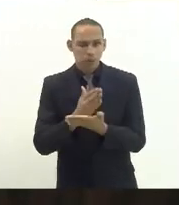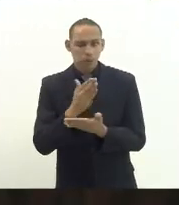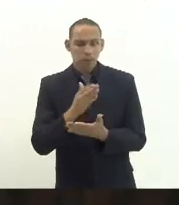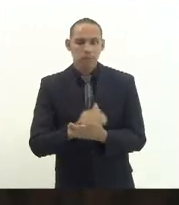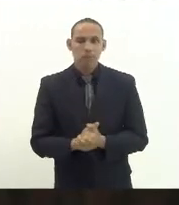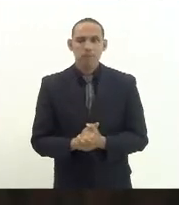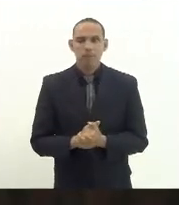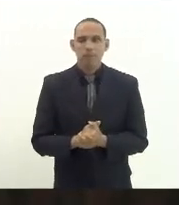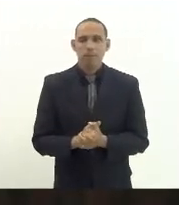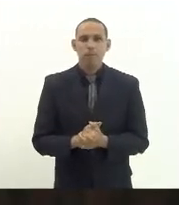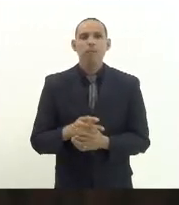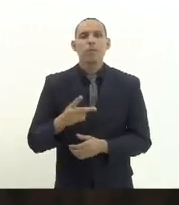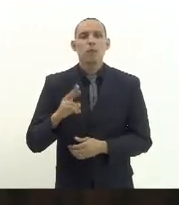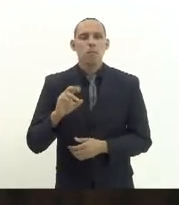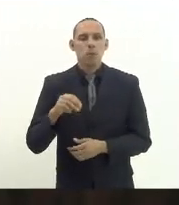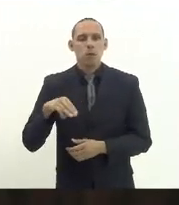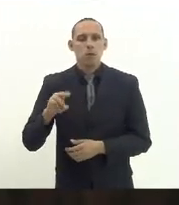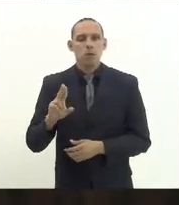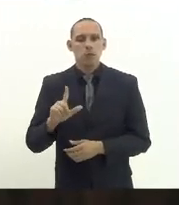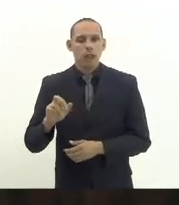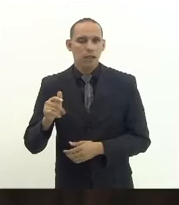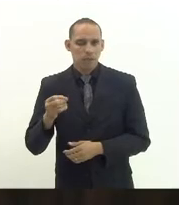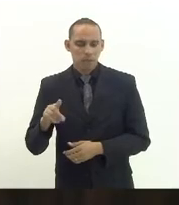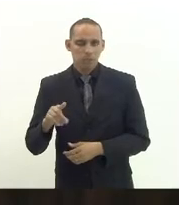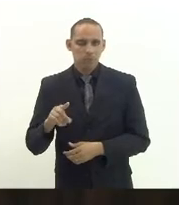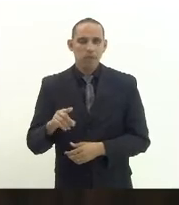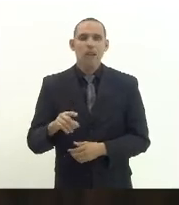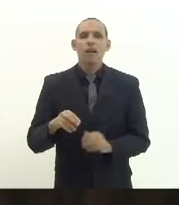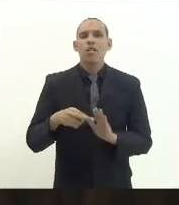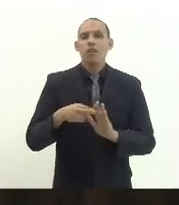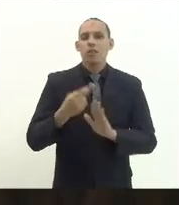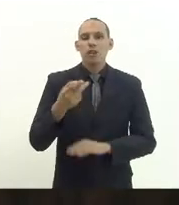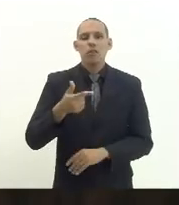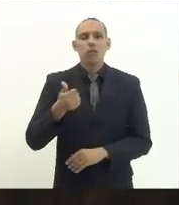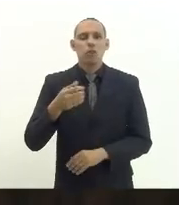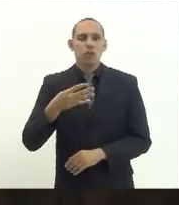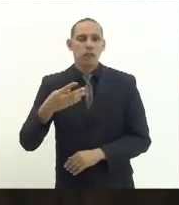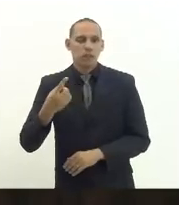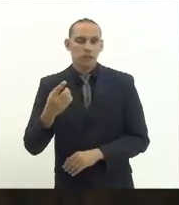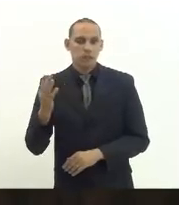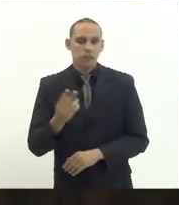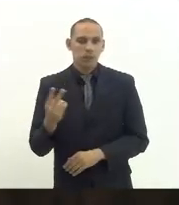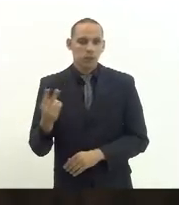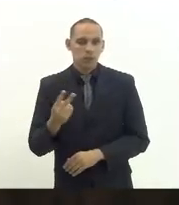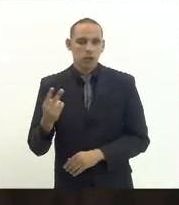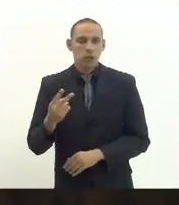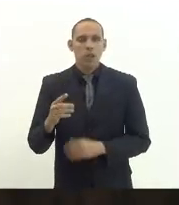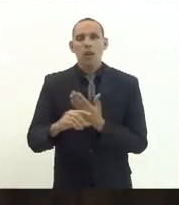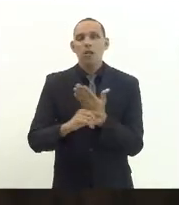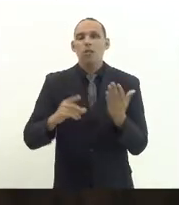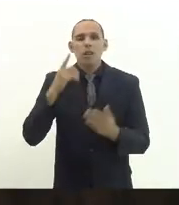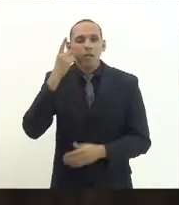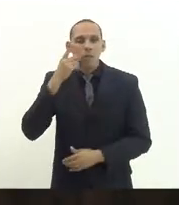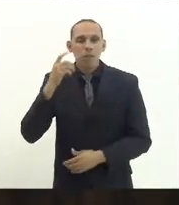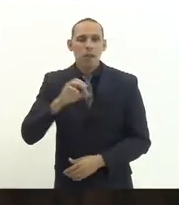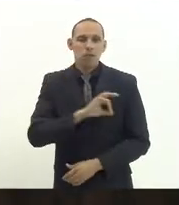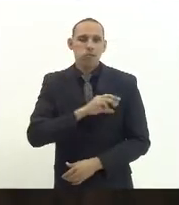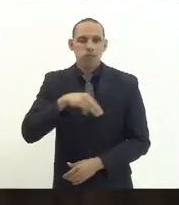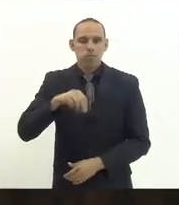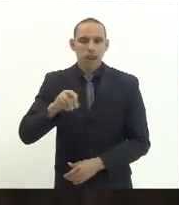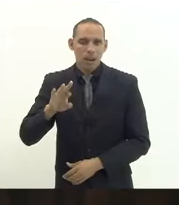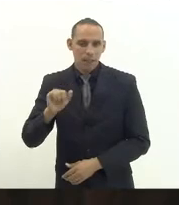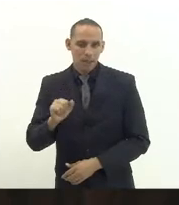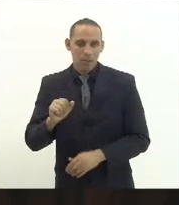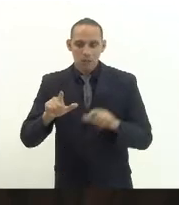Como estão aprovado vai à promulgação porque a solução - 1241 de 22 autoria deputada Martha Rocha concede o diploma